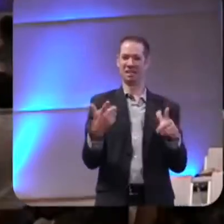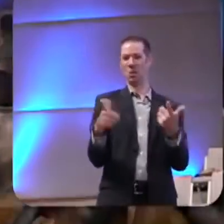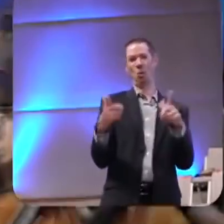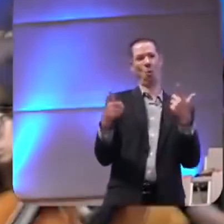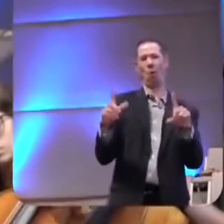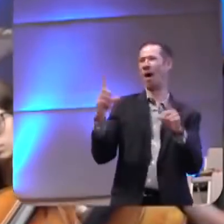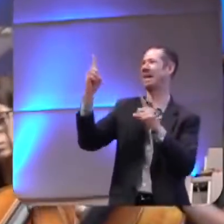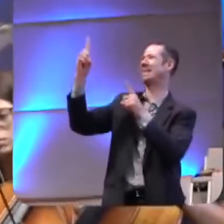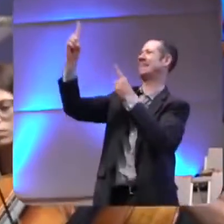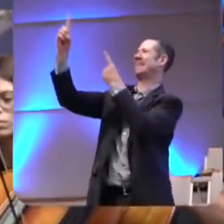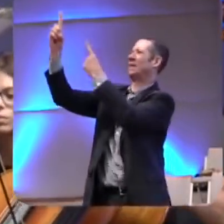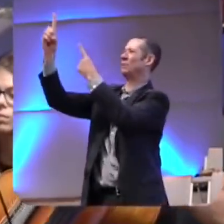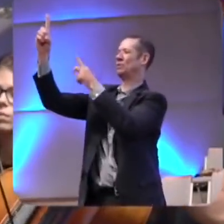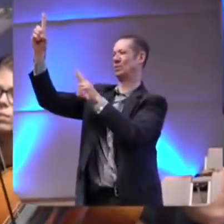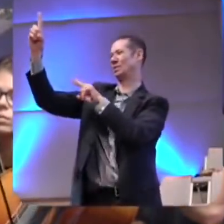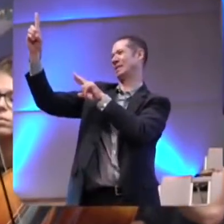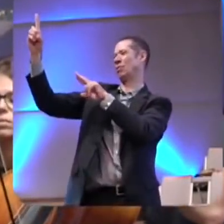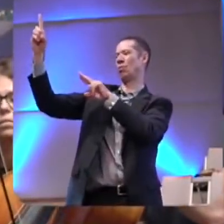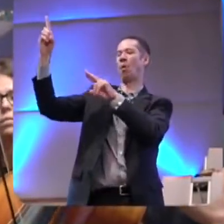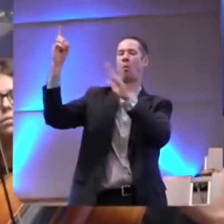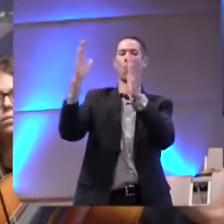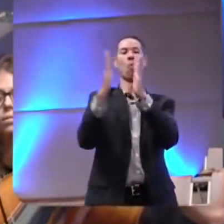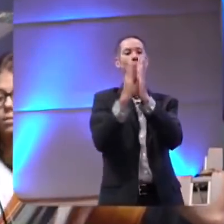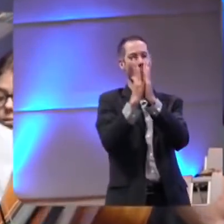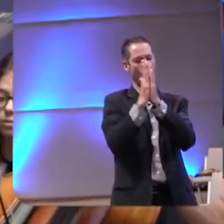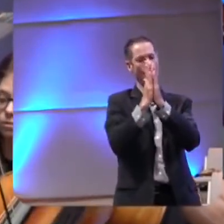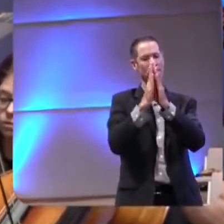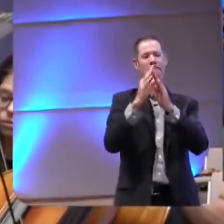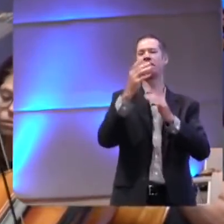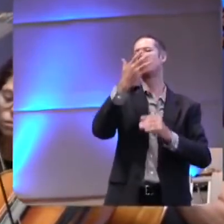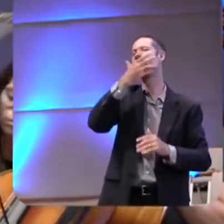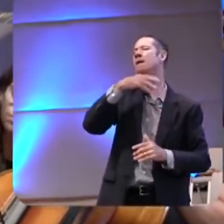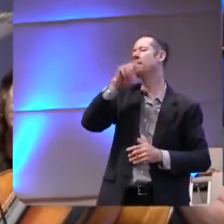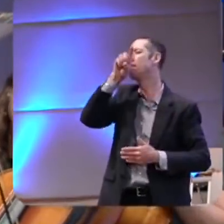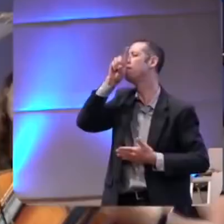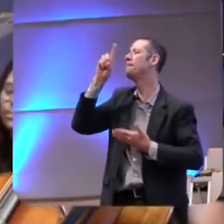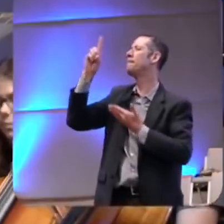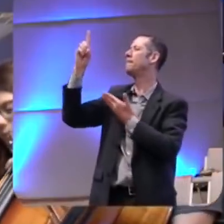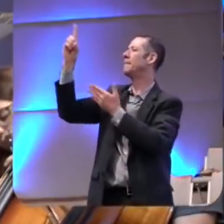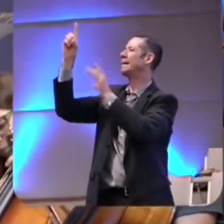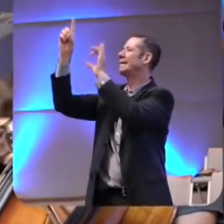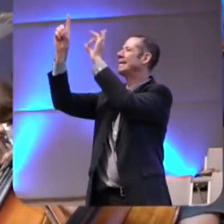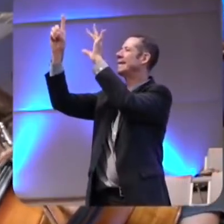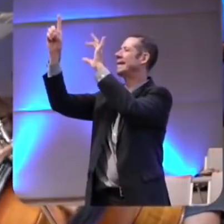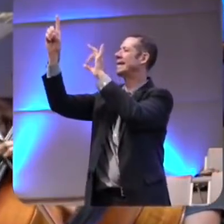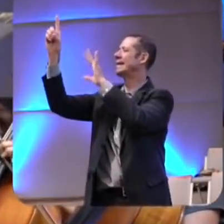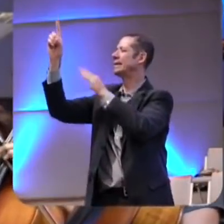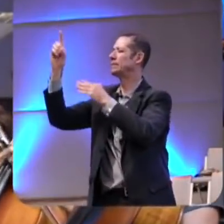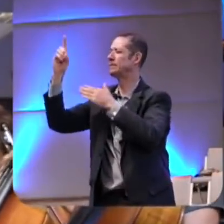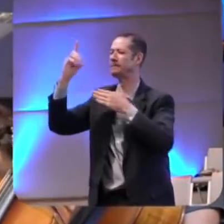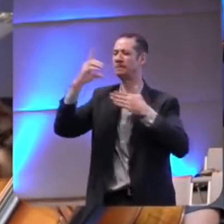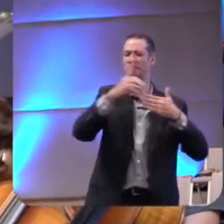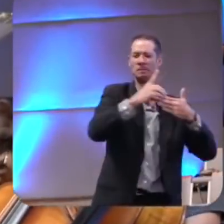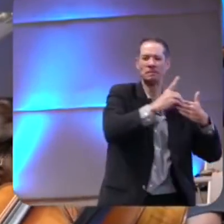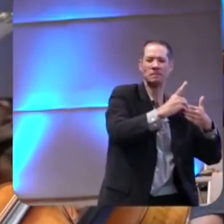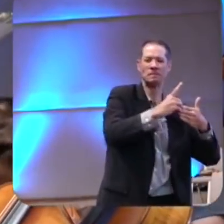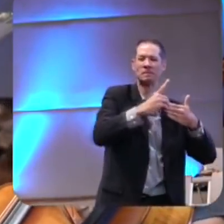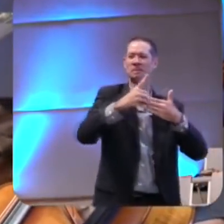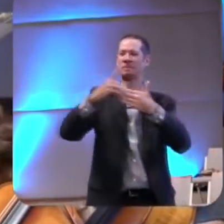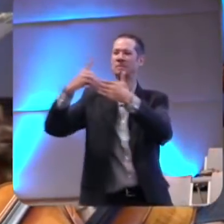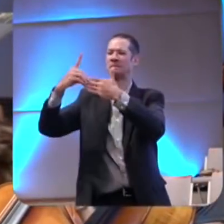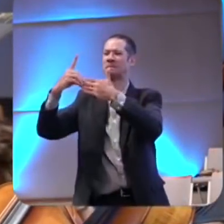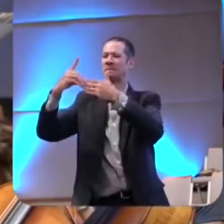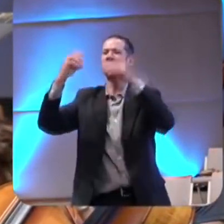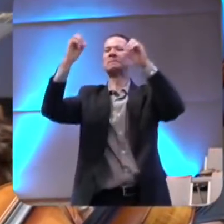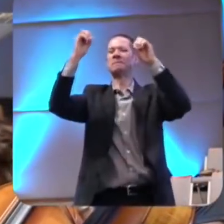Deus como o Senhor. Me permita orar com você. Pai querido, conduza o teu povo em paz. Que a boa mão do Senhor